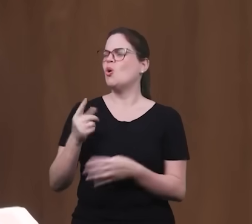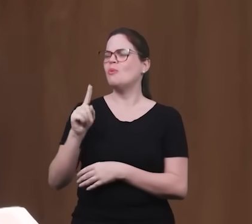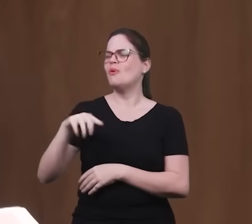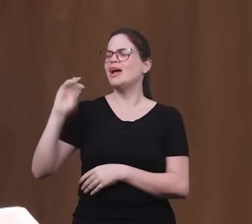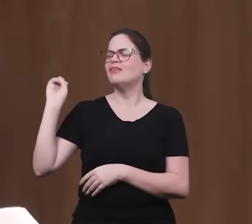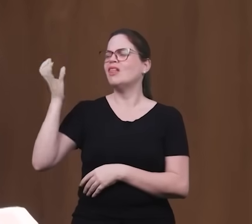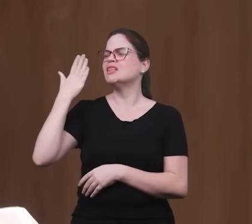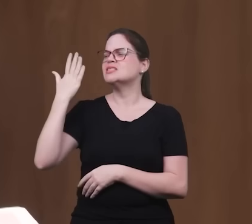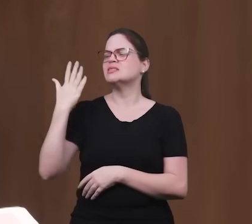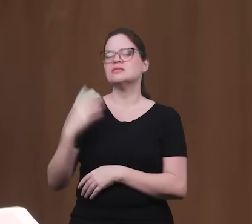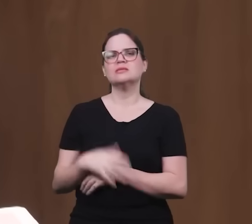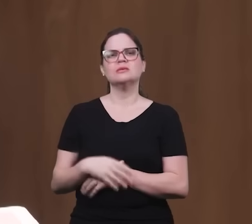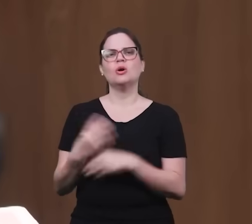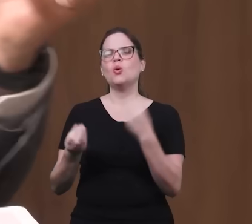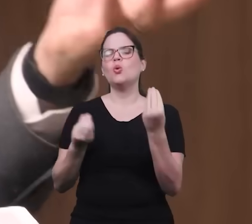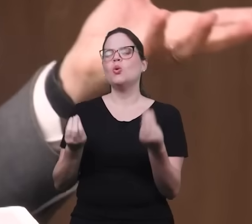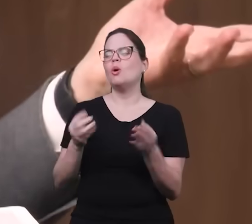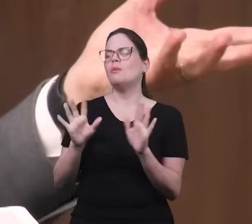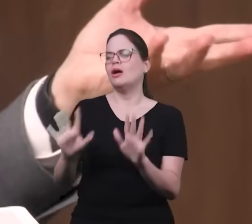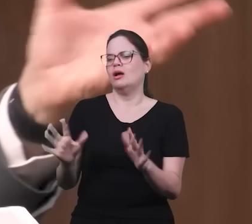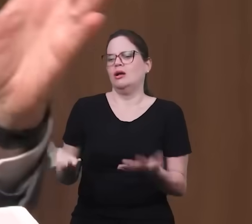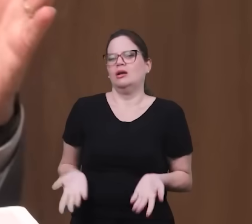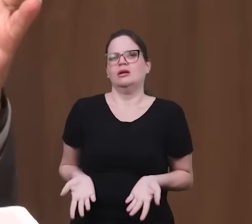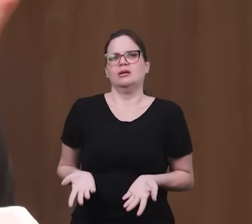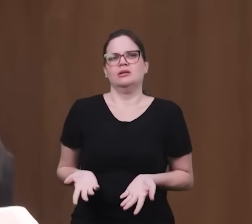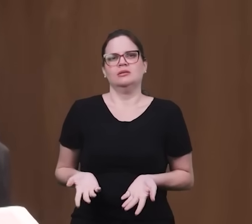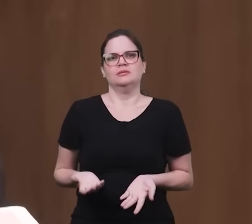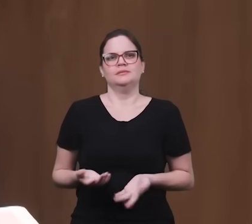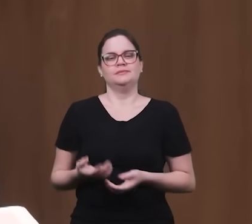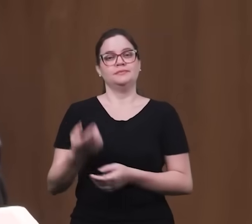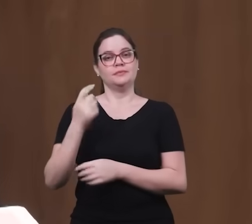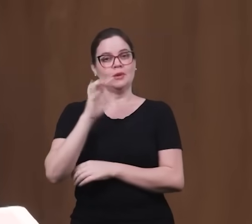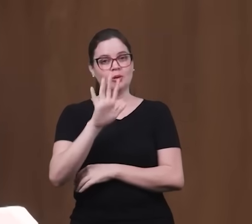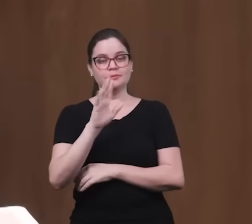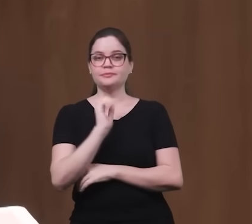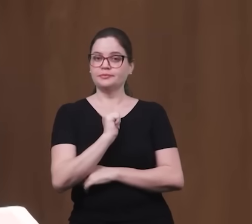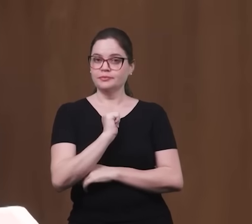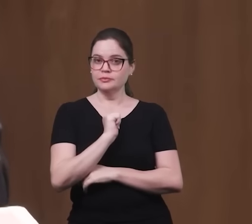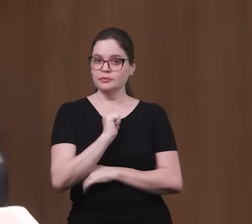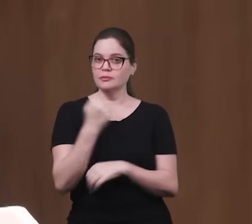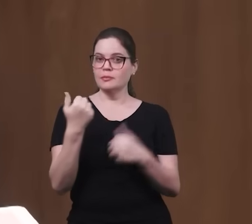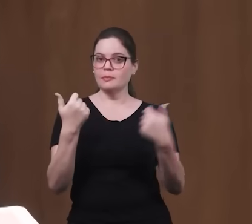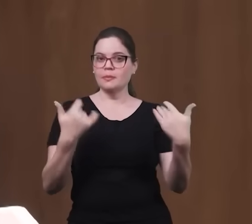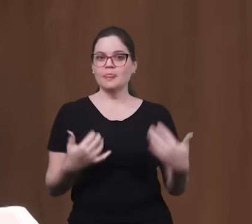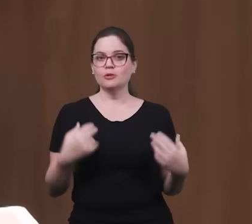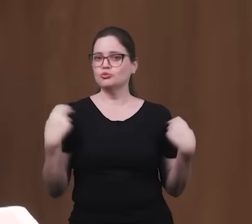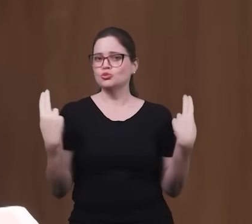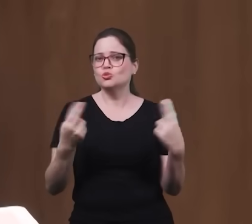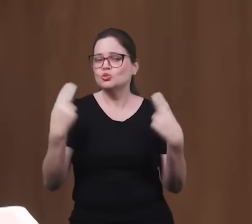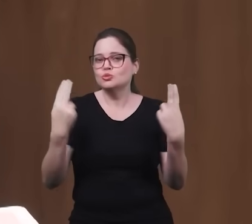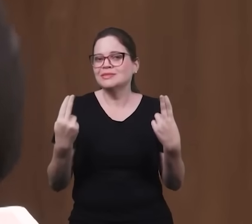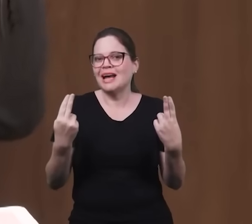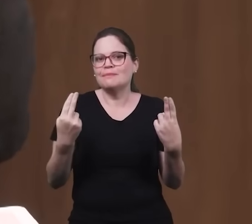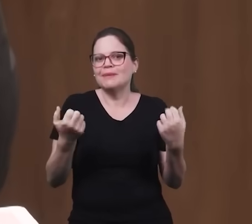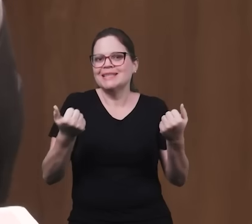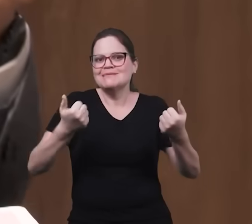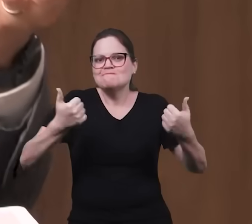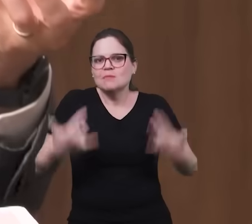uma revelação? Como é que é isso? Eu sempre procuro dizer o seguinte, eu não tenho como